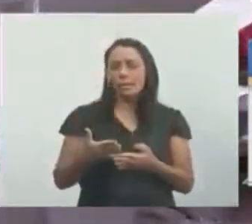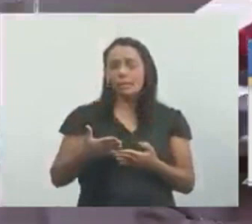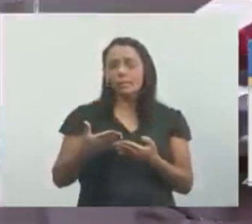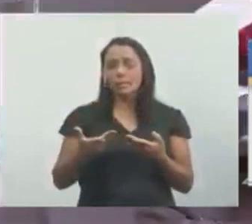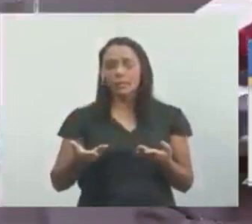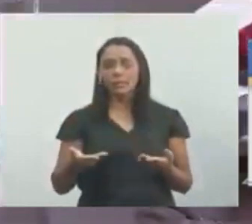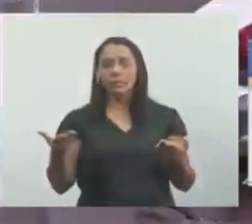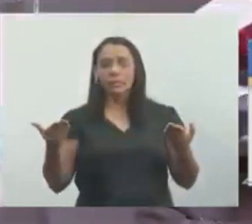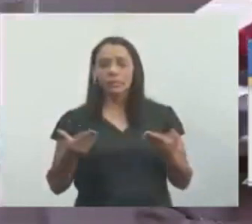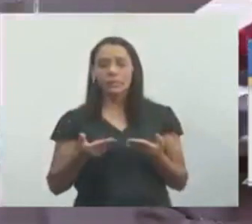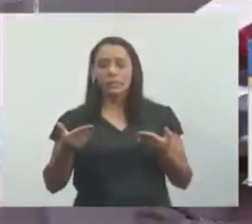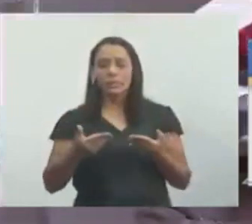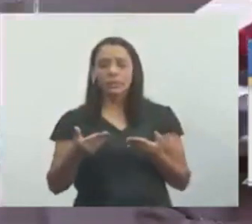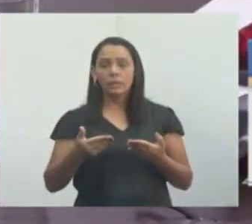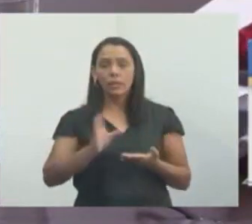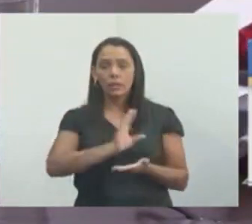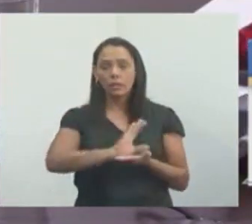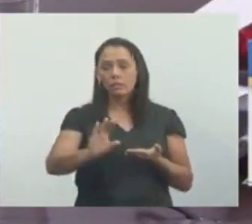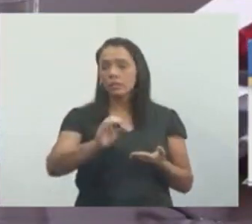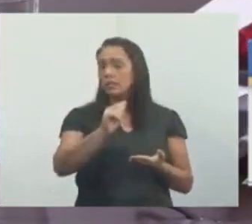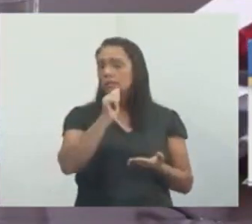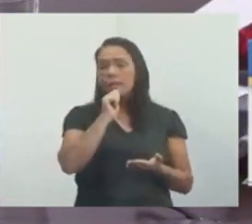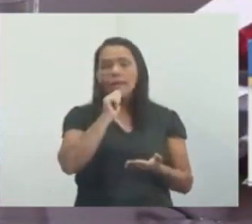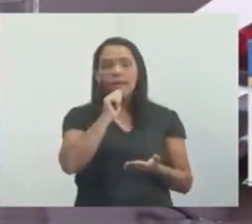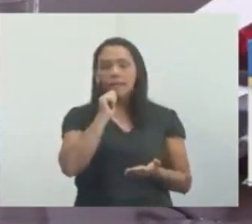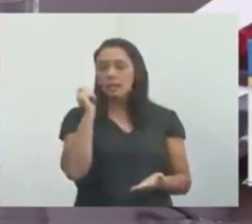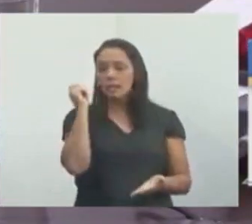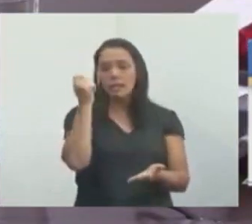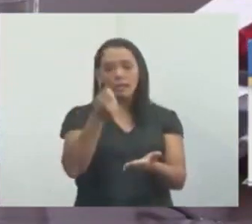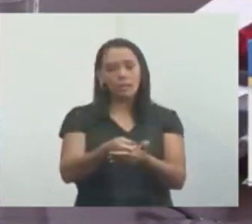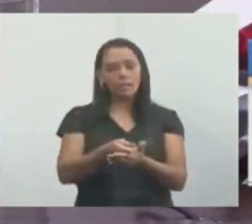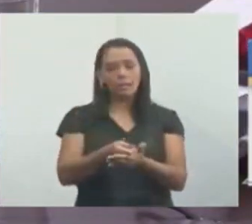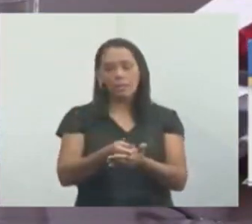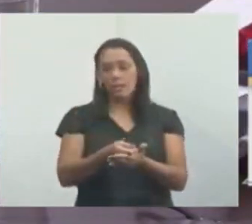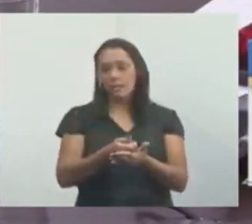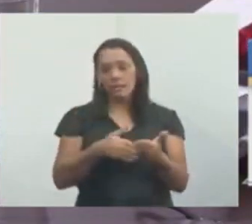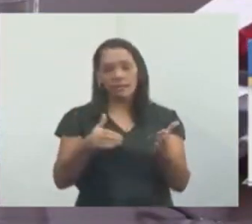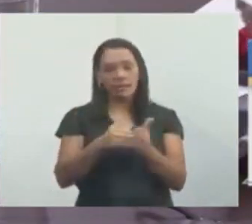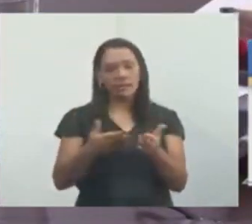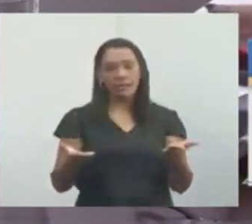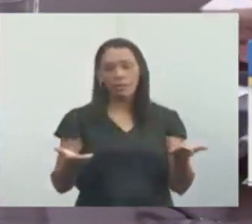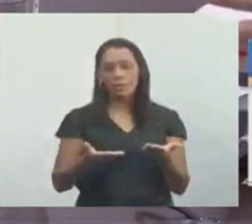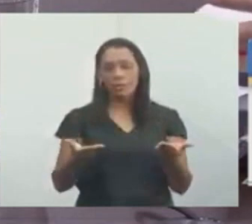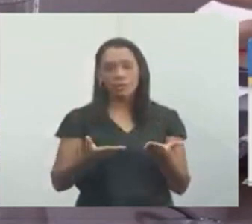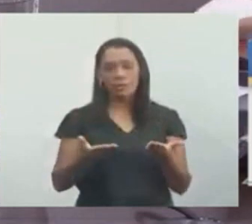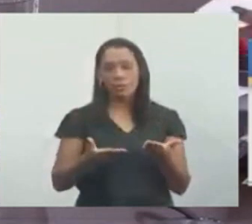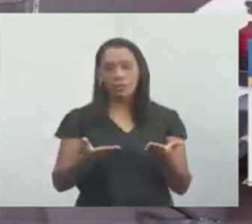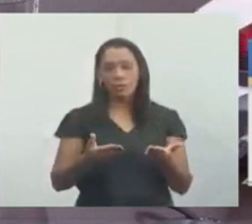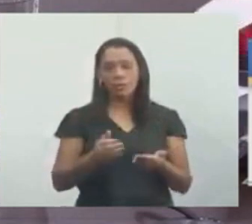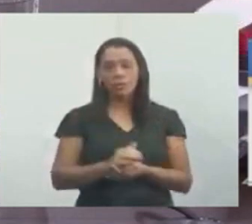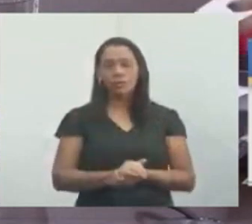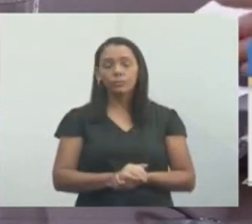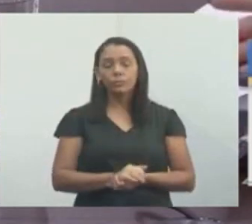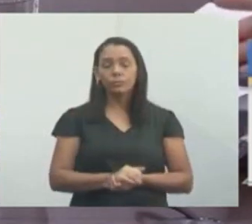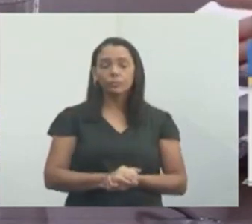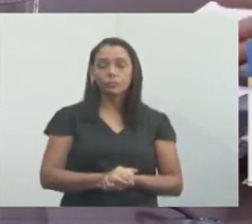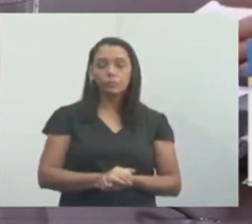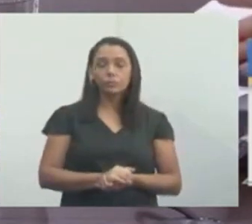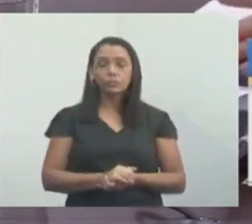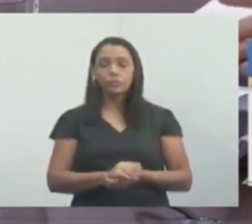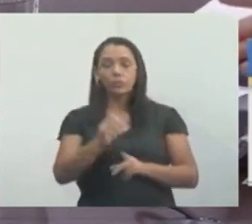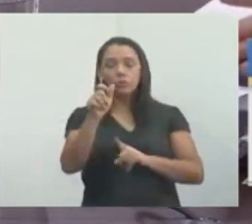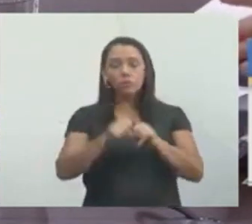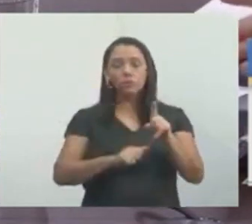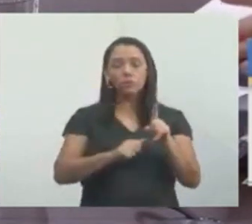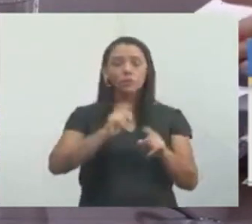a... As emendas ainda não foram pagas de nenhuma OSC até agora, não foi só a sua. A partir de maio